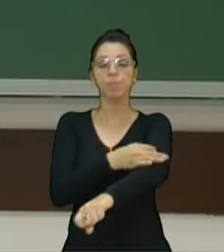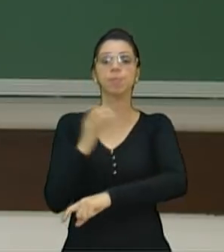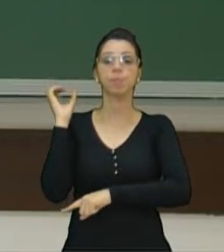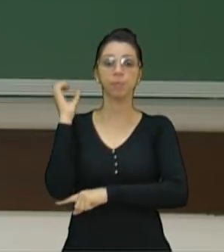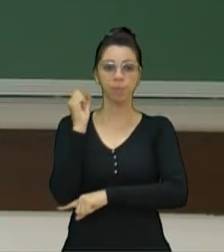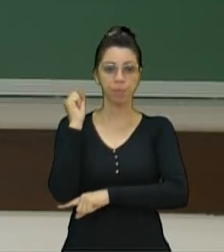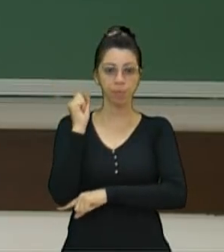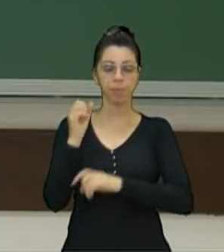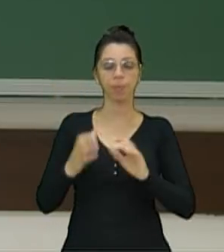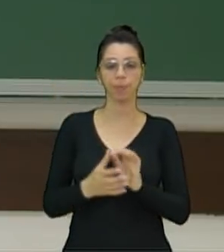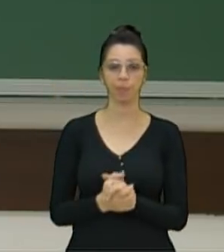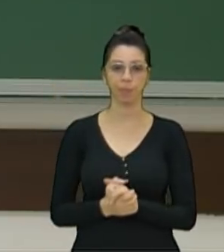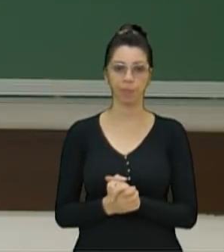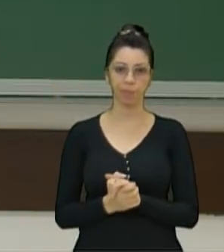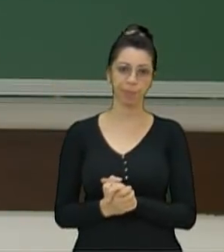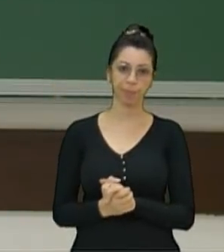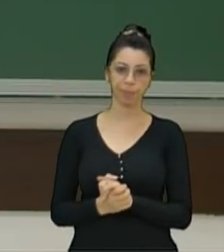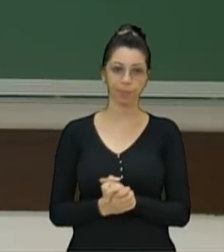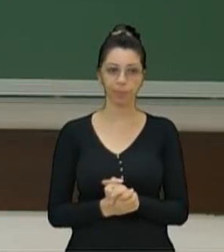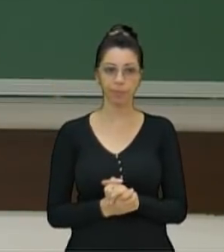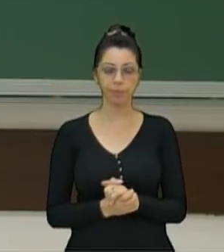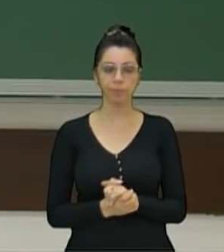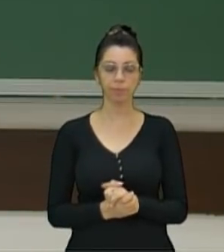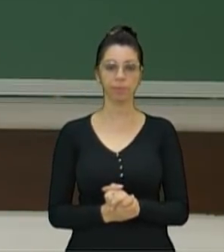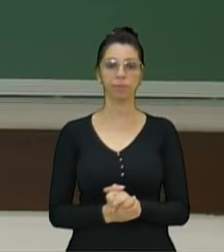conseguido responder aí essa questão.